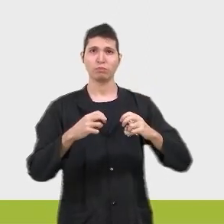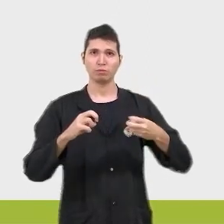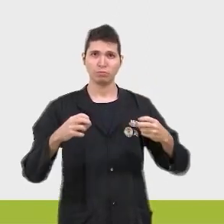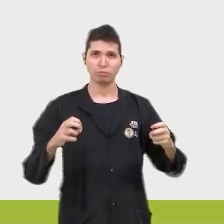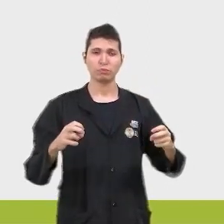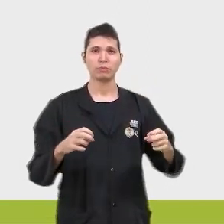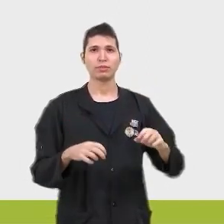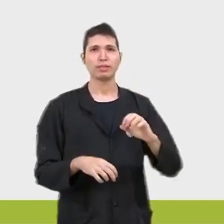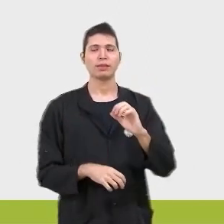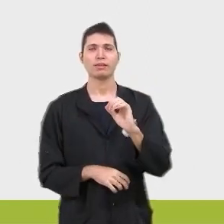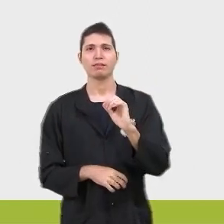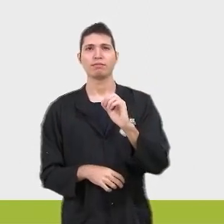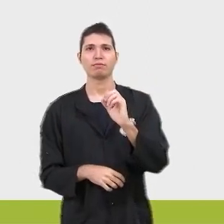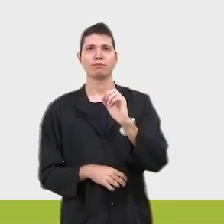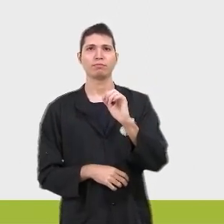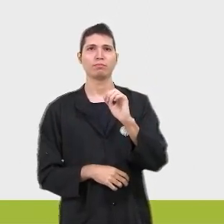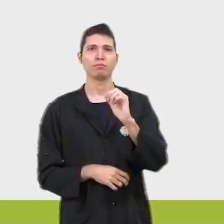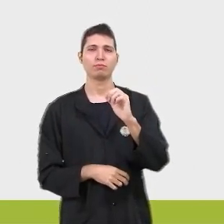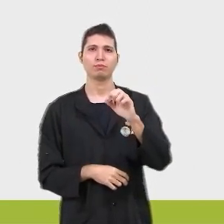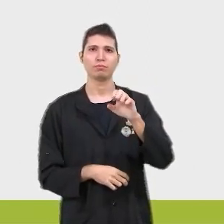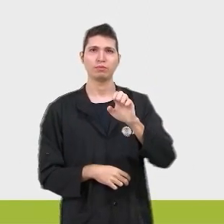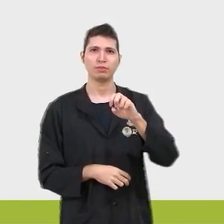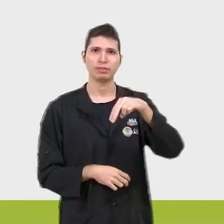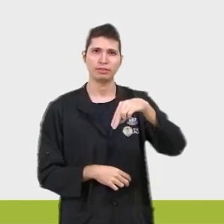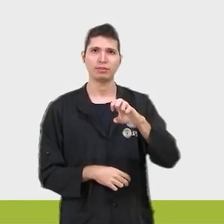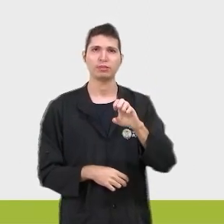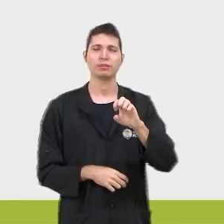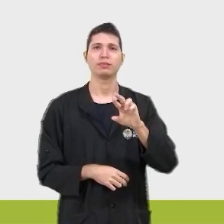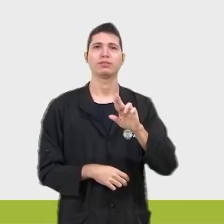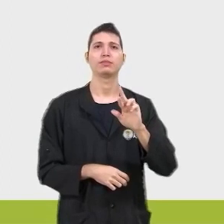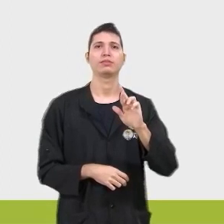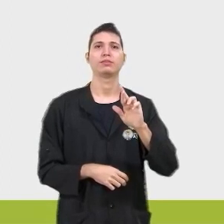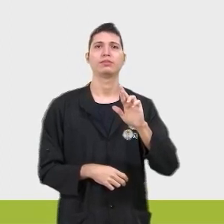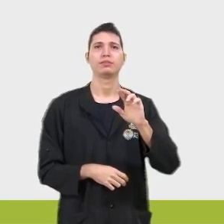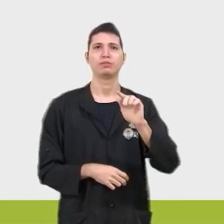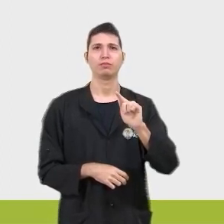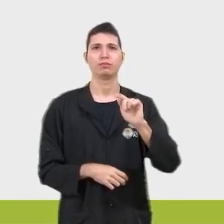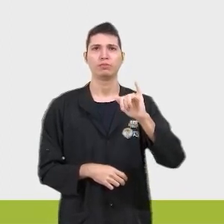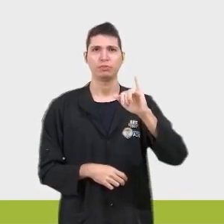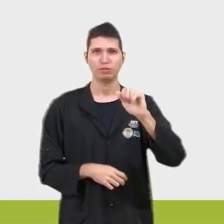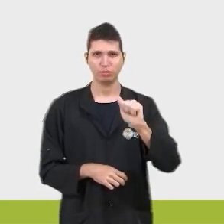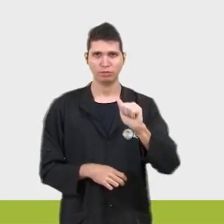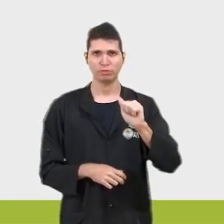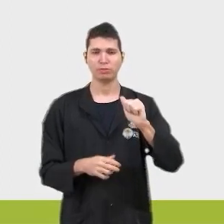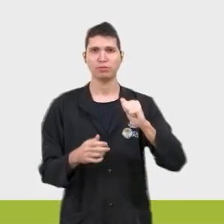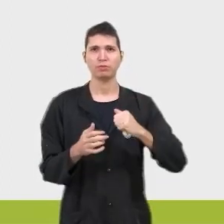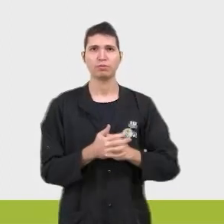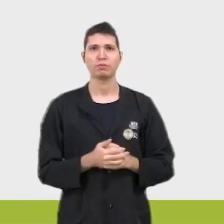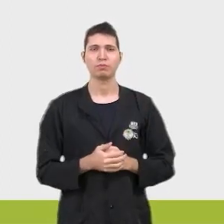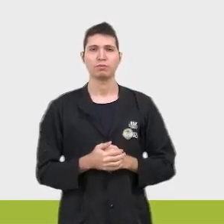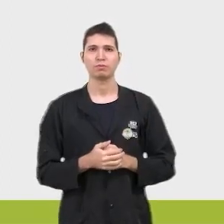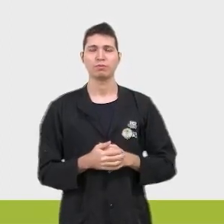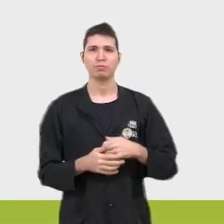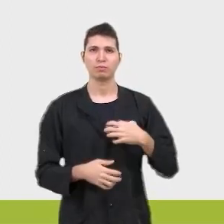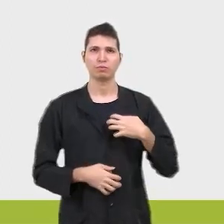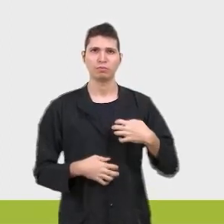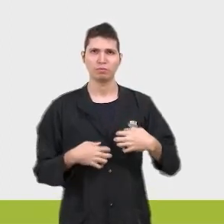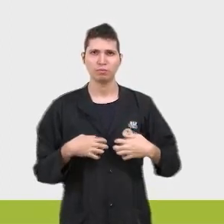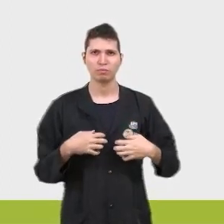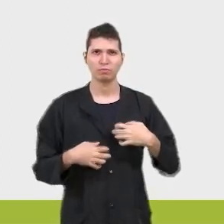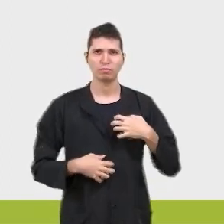lembrar. Comando da questão. Esses organismos devem ser preservados porque